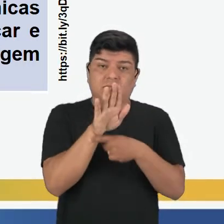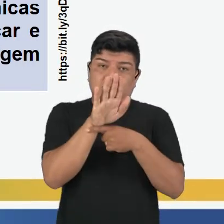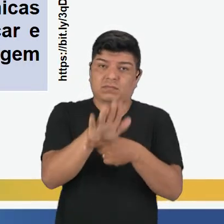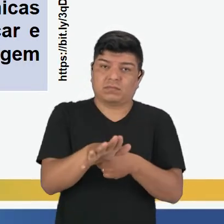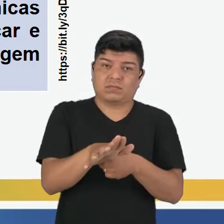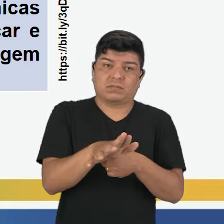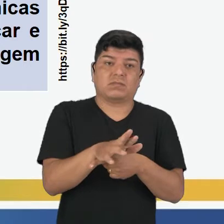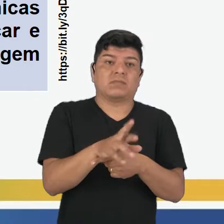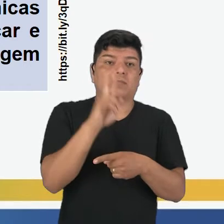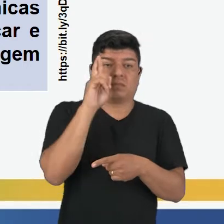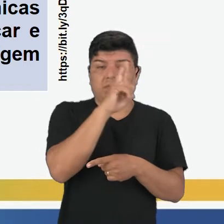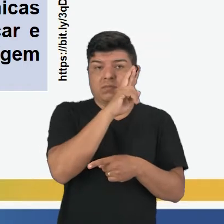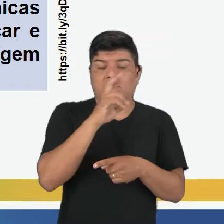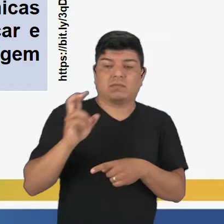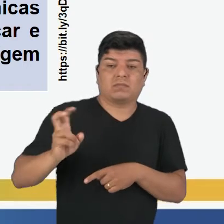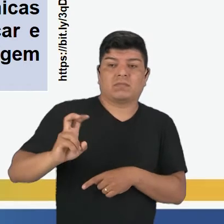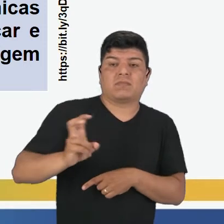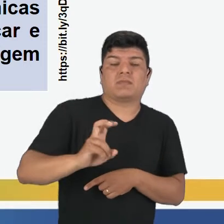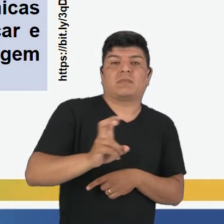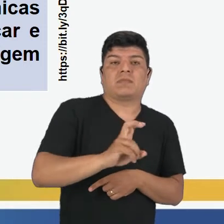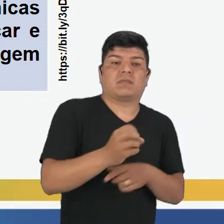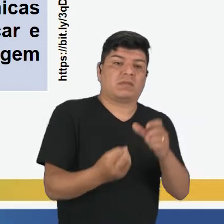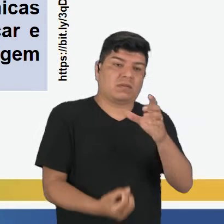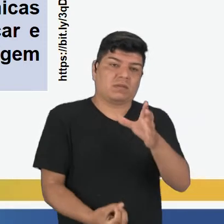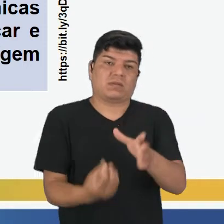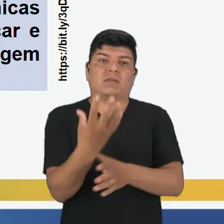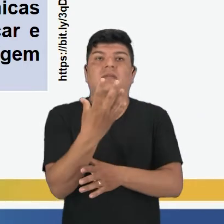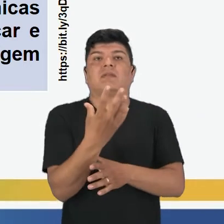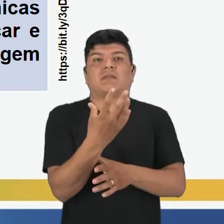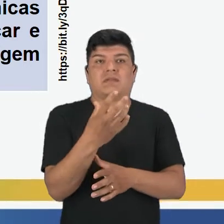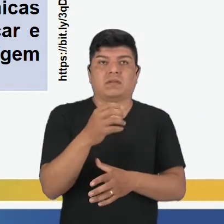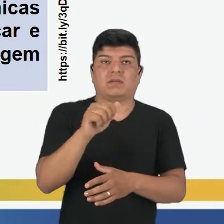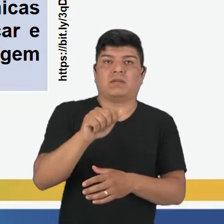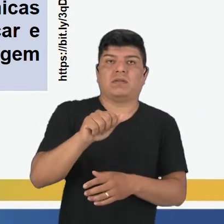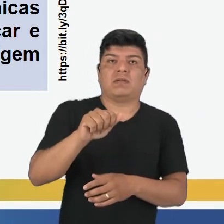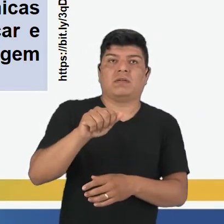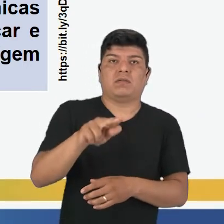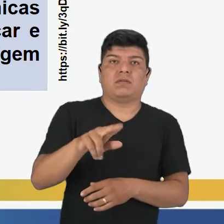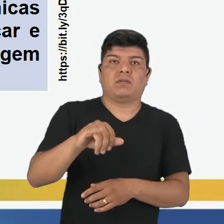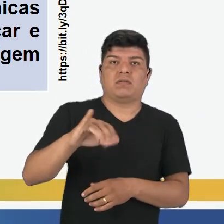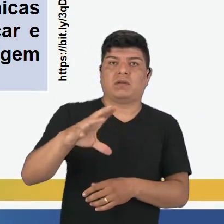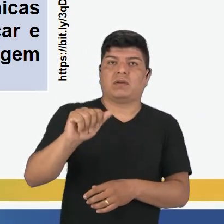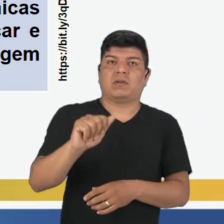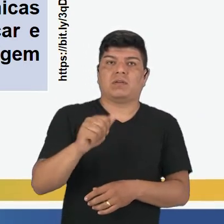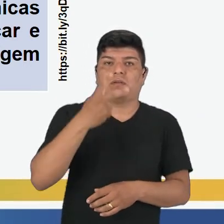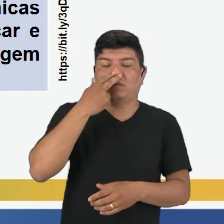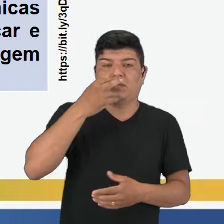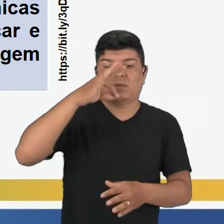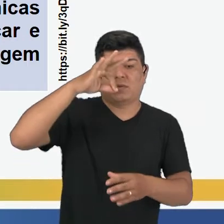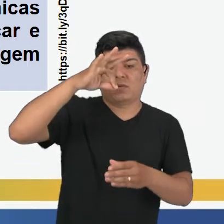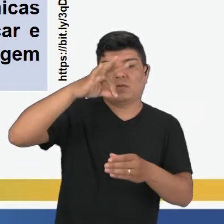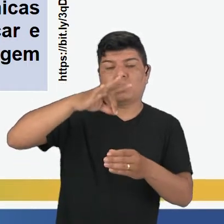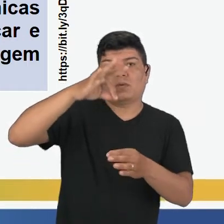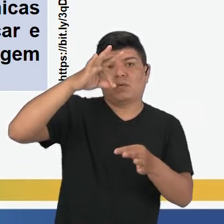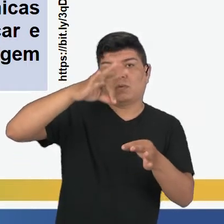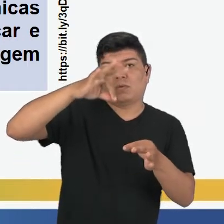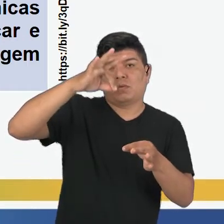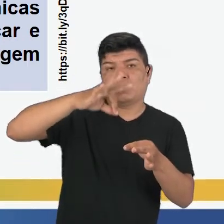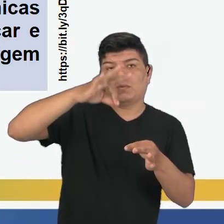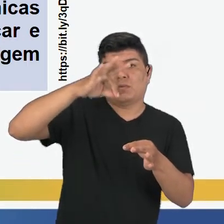Na história do mito da jiboia tem o surgimento da ayahuasca, que é o chá que o indígena